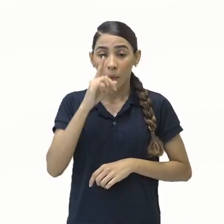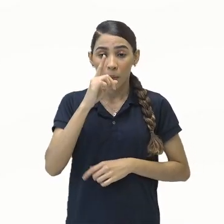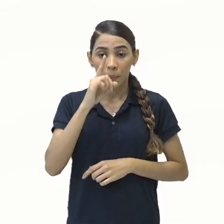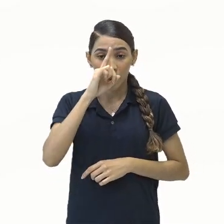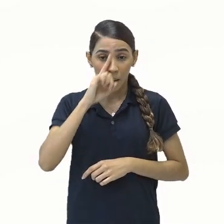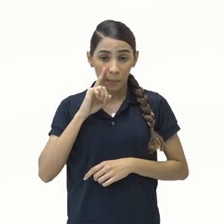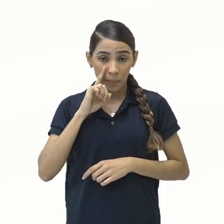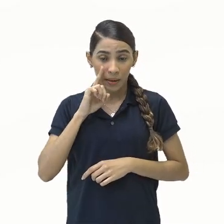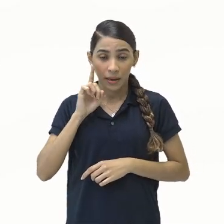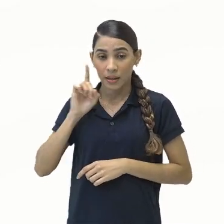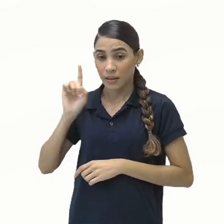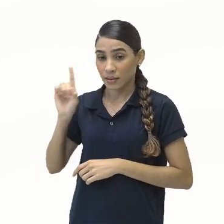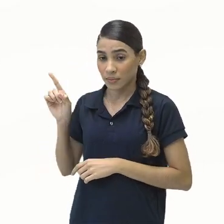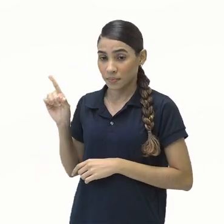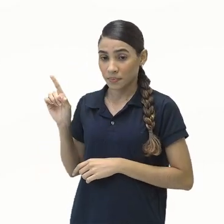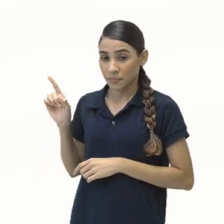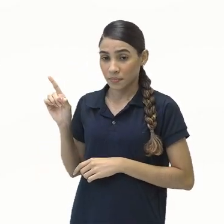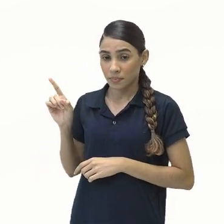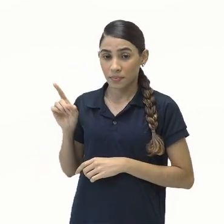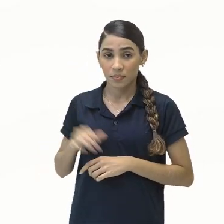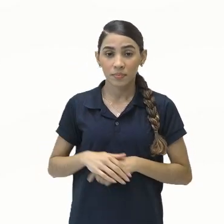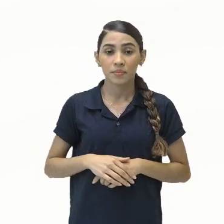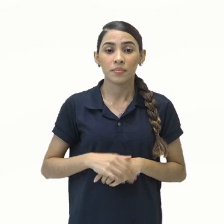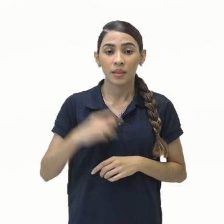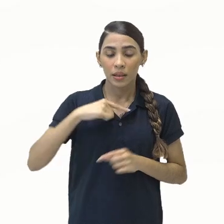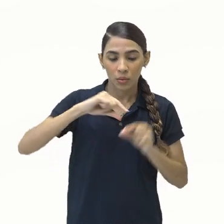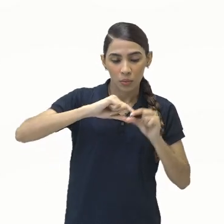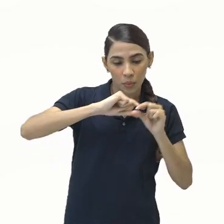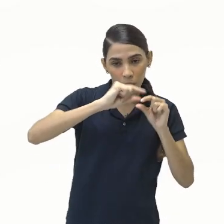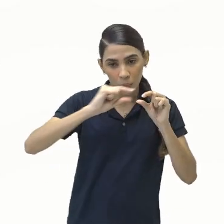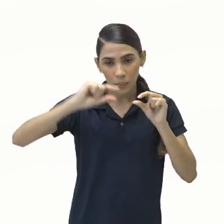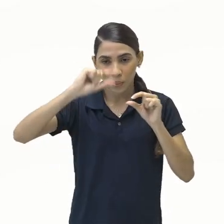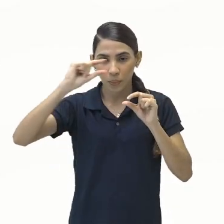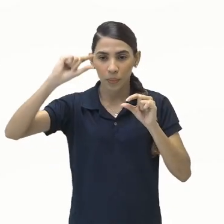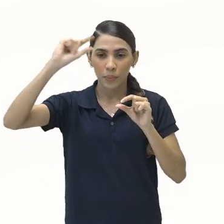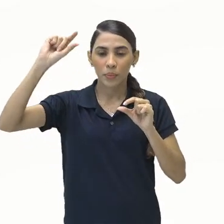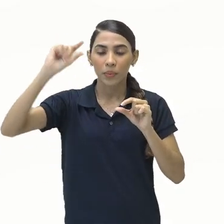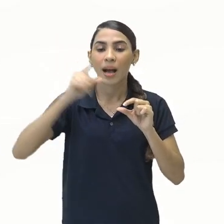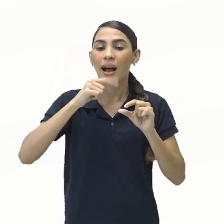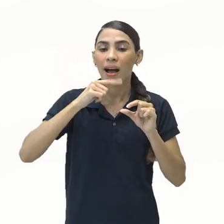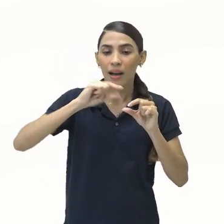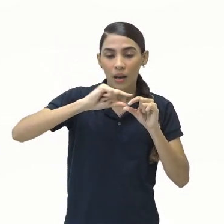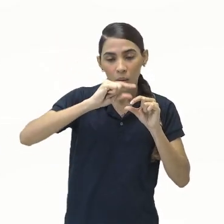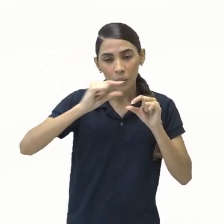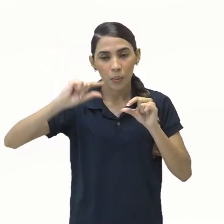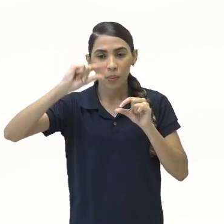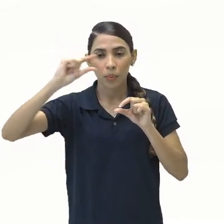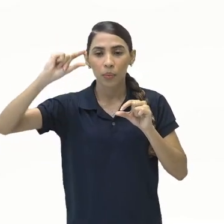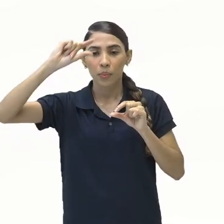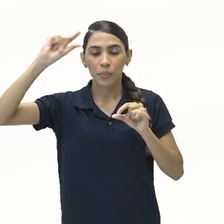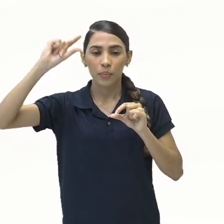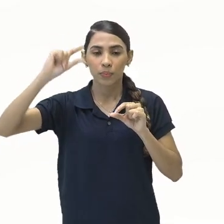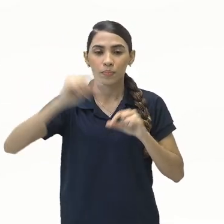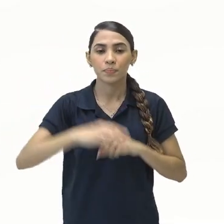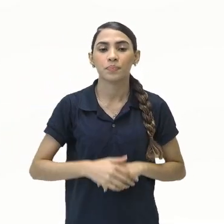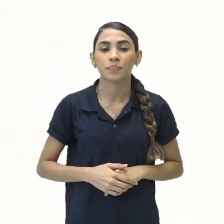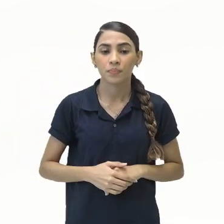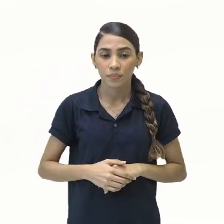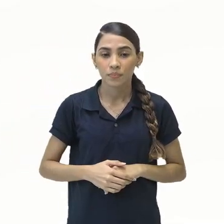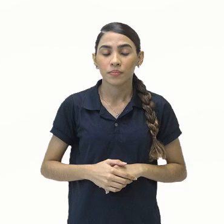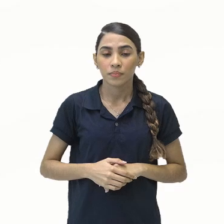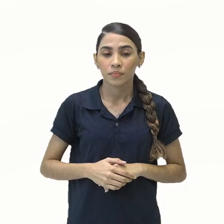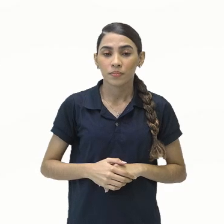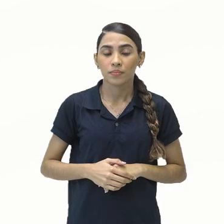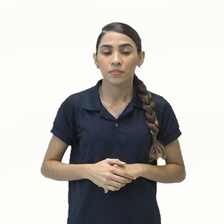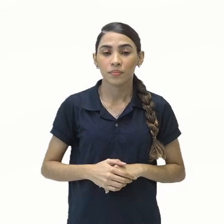na tela de vocês, né, por onde passa o rio, né, por onde passa o Rio Solimões, o Rio Amazonas e alguns afluentes, até desaguar